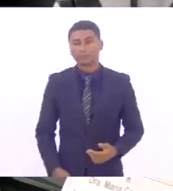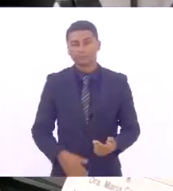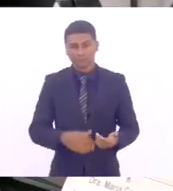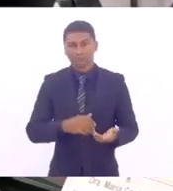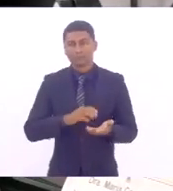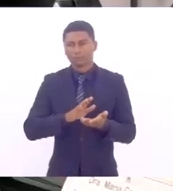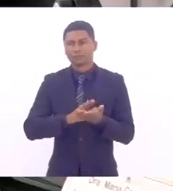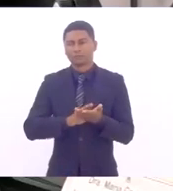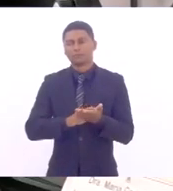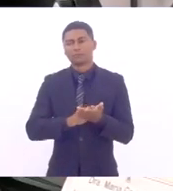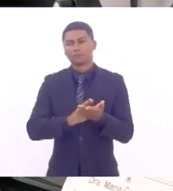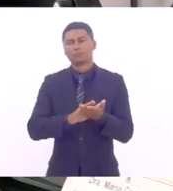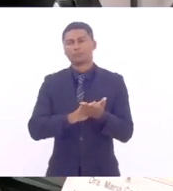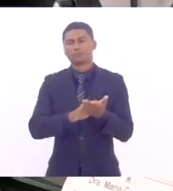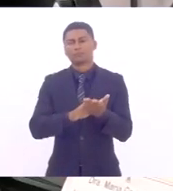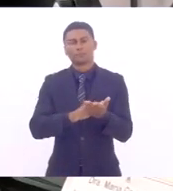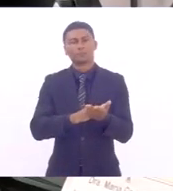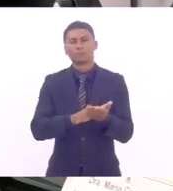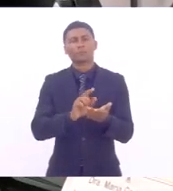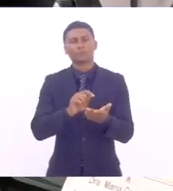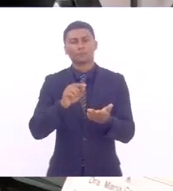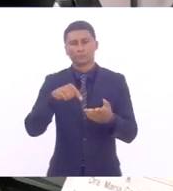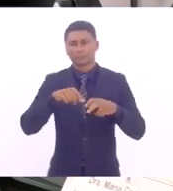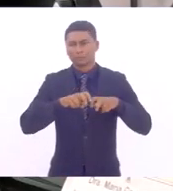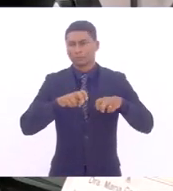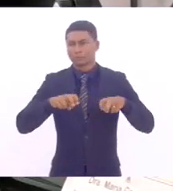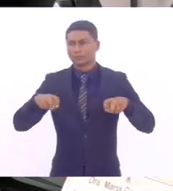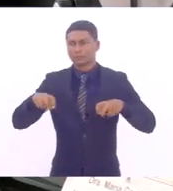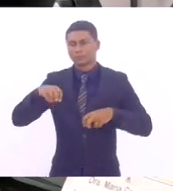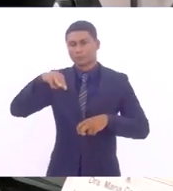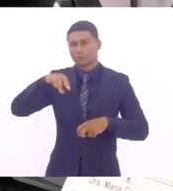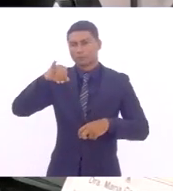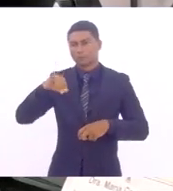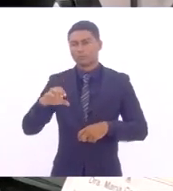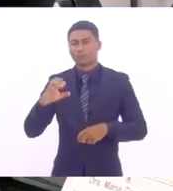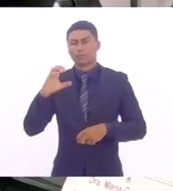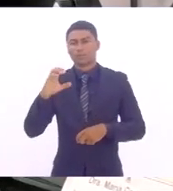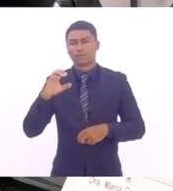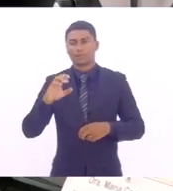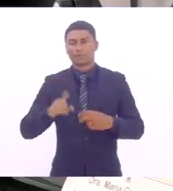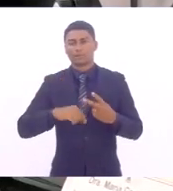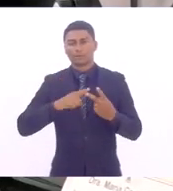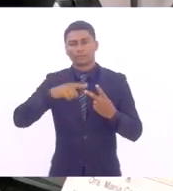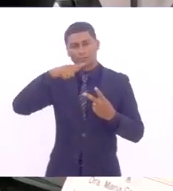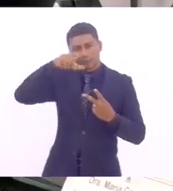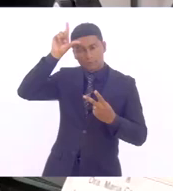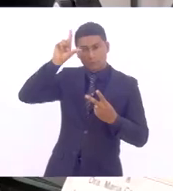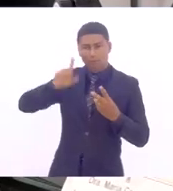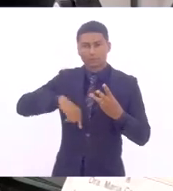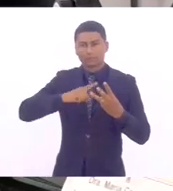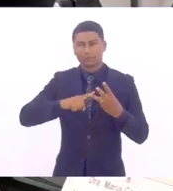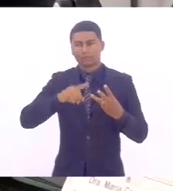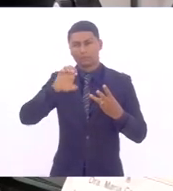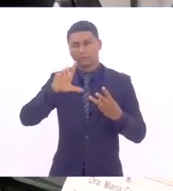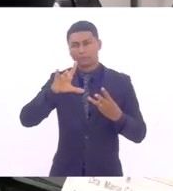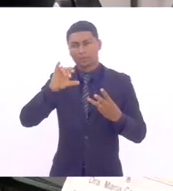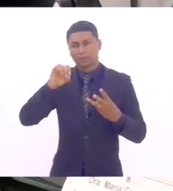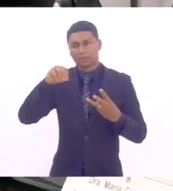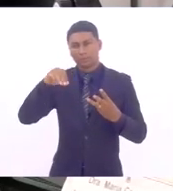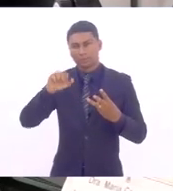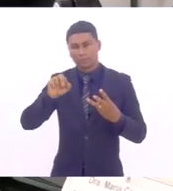Parabenizar aqui a bancada, Carlos Mink, deputado Luiz Paulo, Eliomar, Coronel